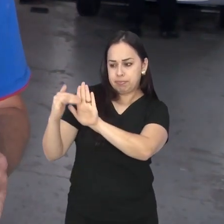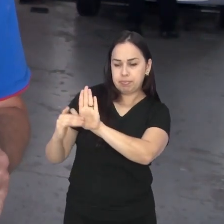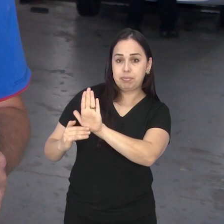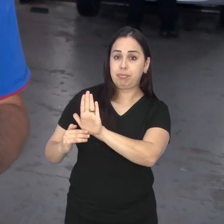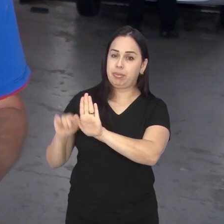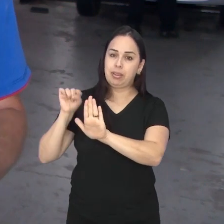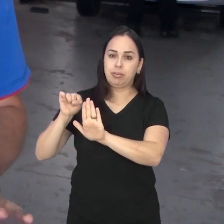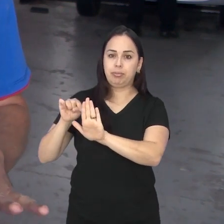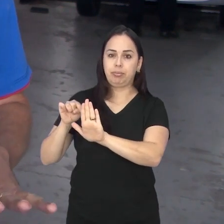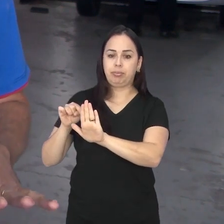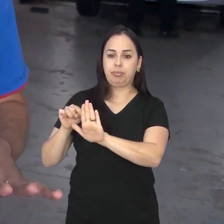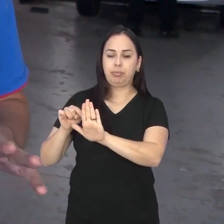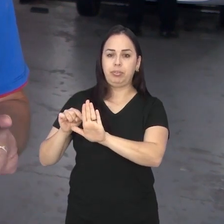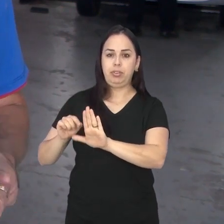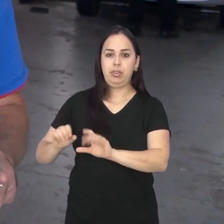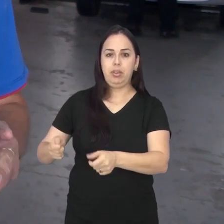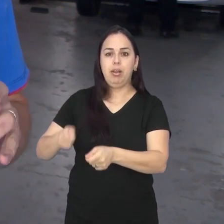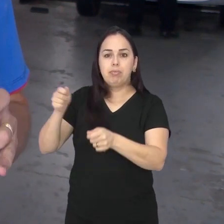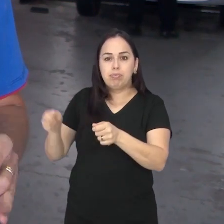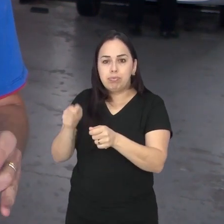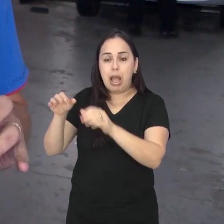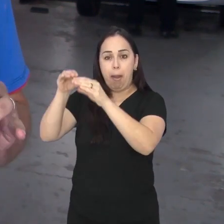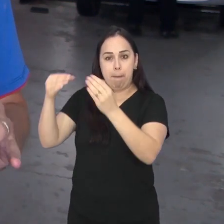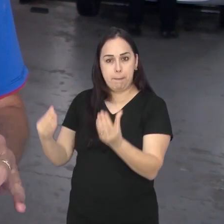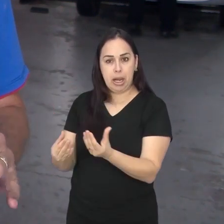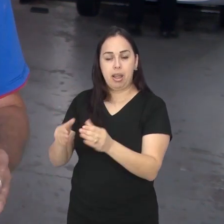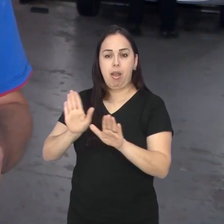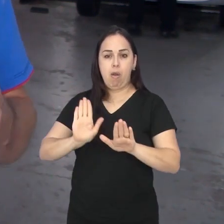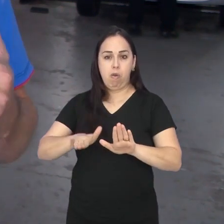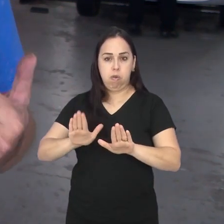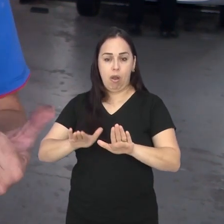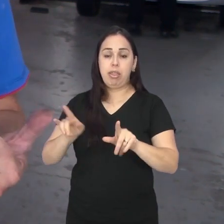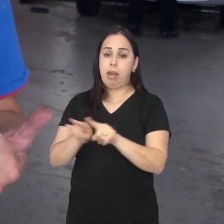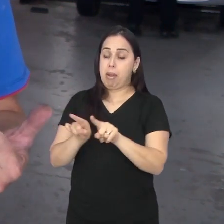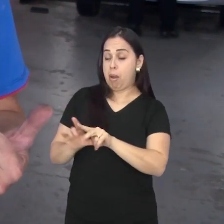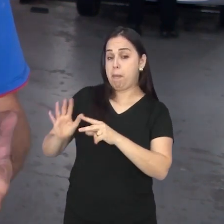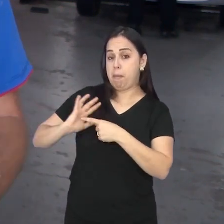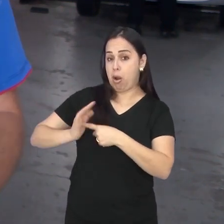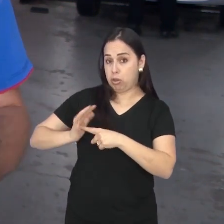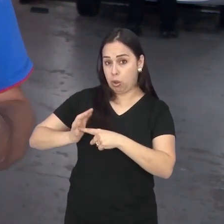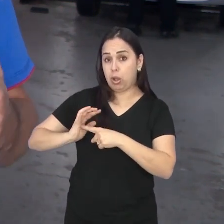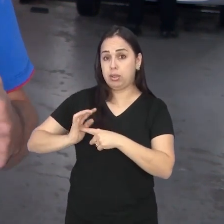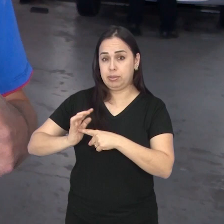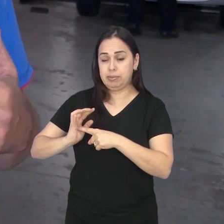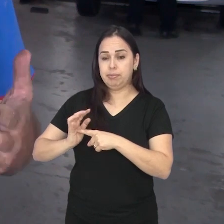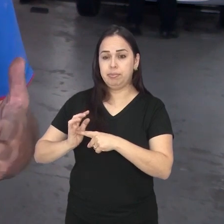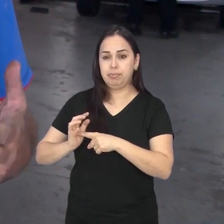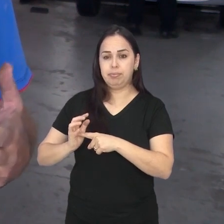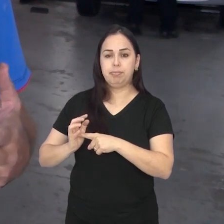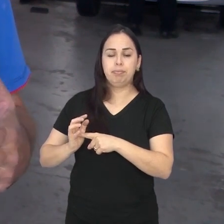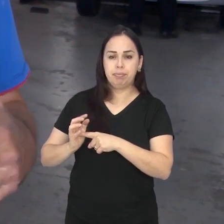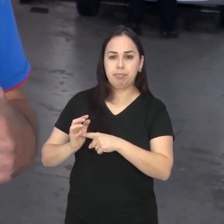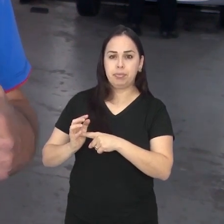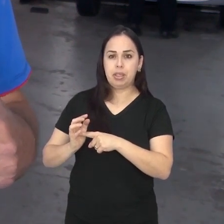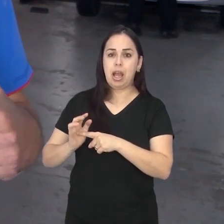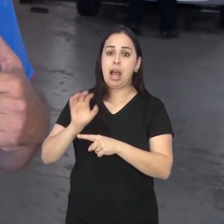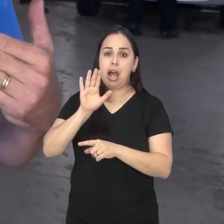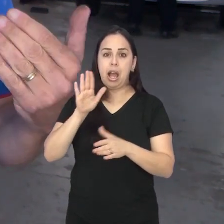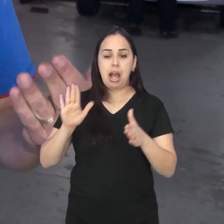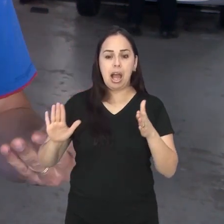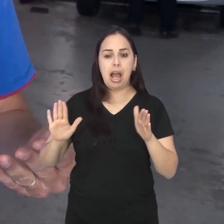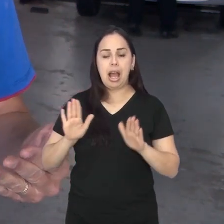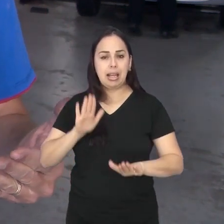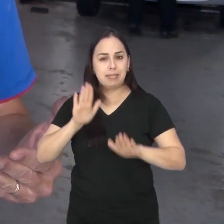estão relacionados às questões de suspensão, freios, pneus, até a parte de motor, sob o ponto de vista de o motor